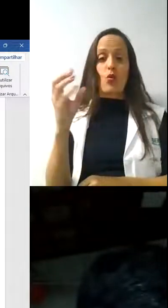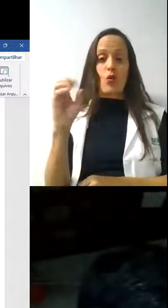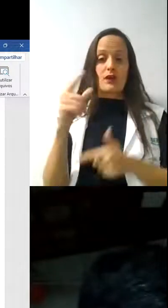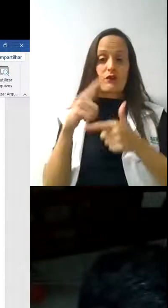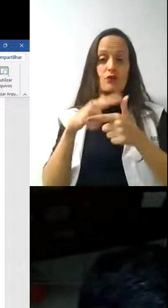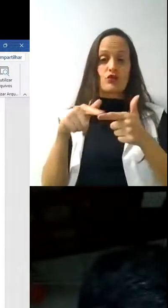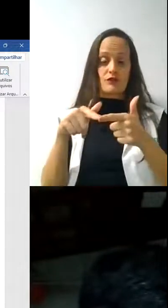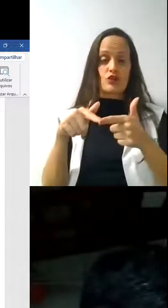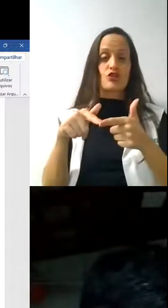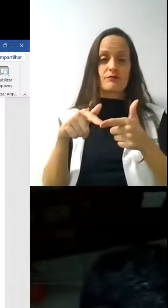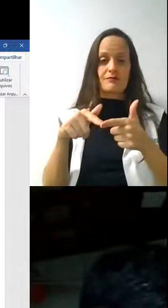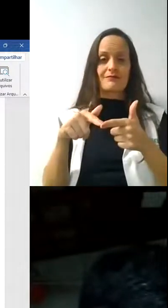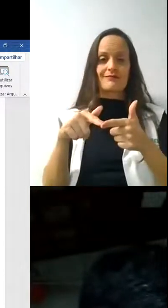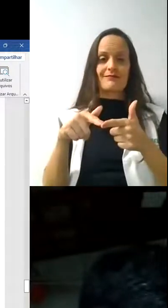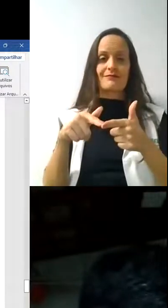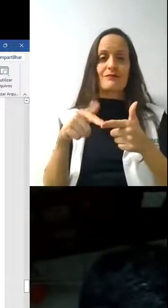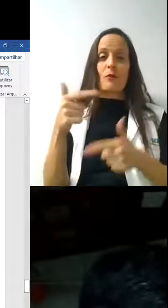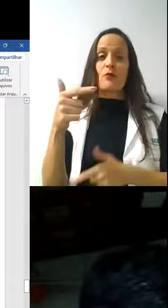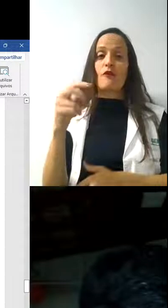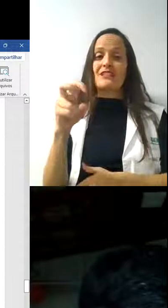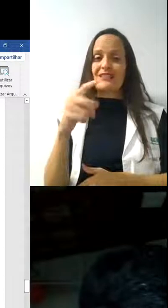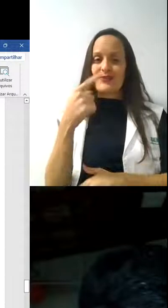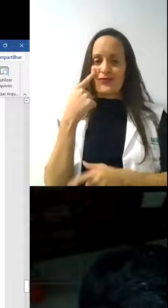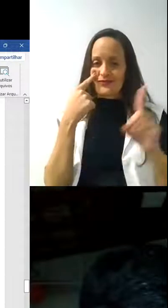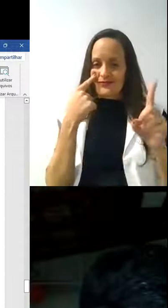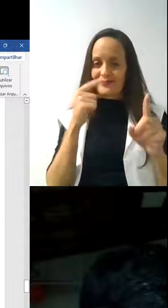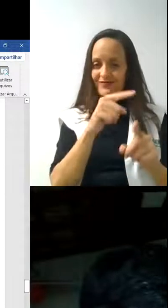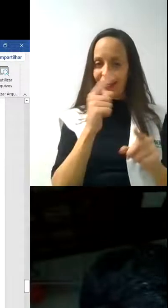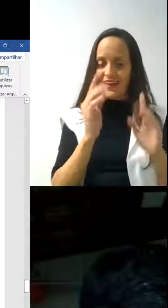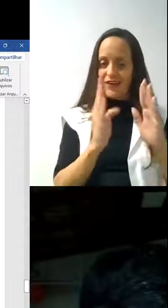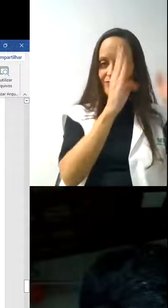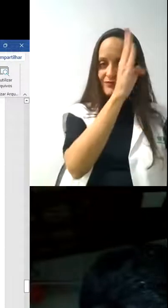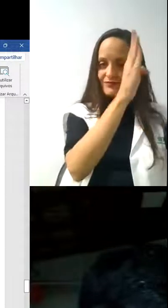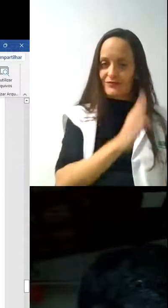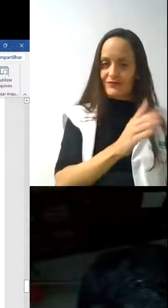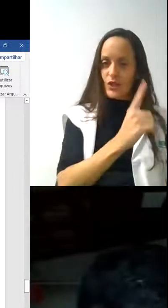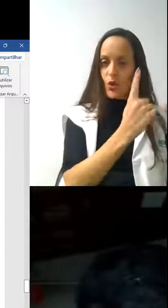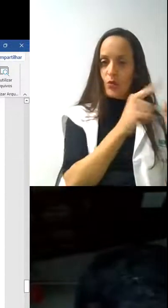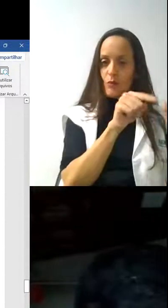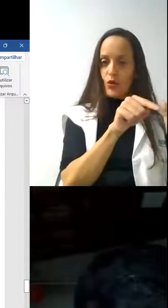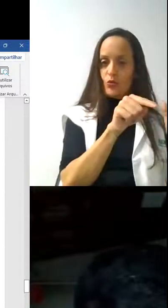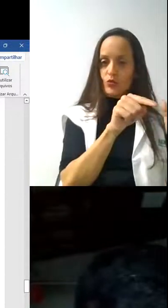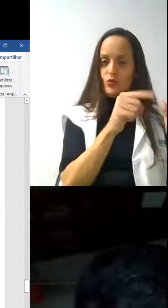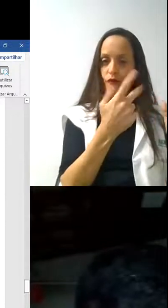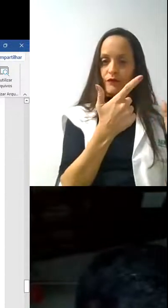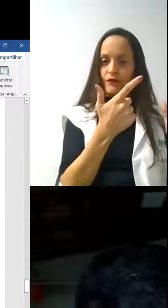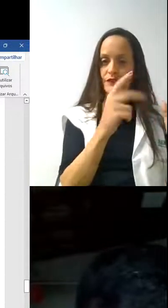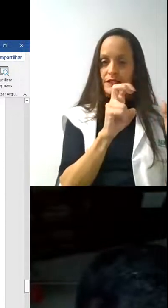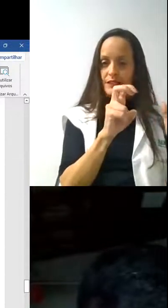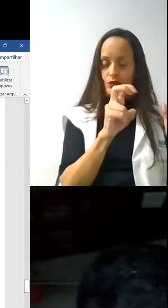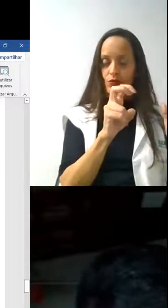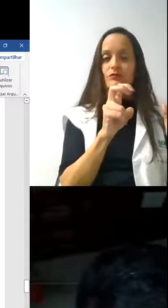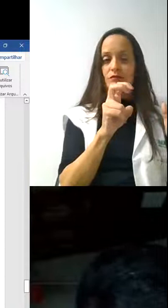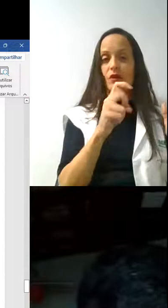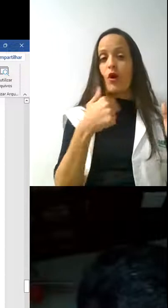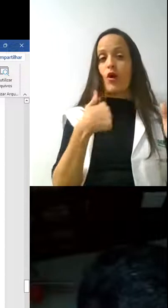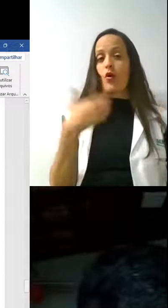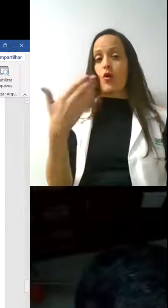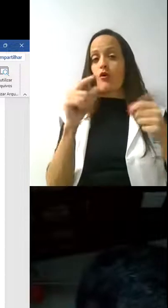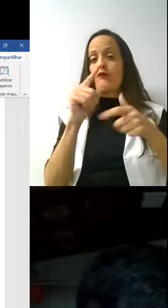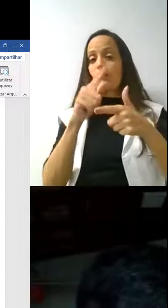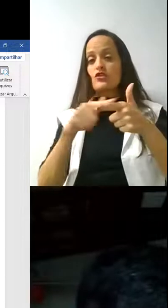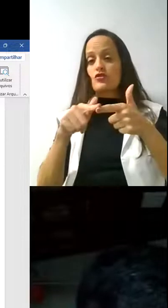redução, né? Então, por que que é 40? Porque é o que o exercício pediu. A distância entre os postes 8 e